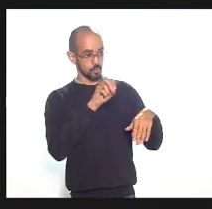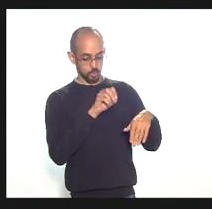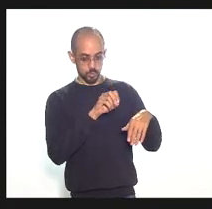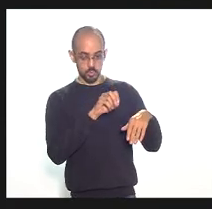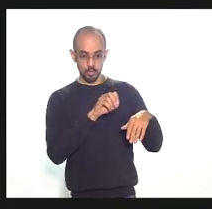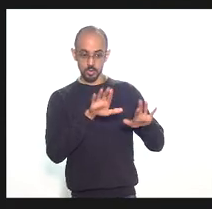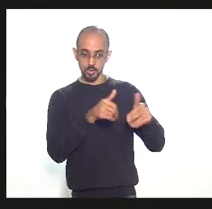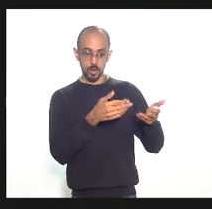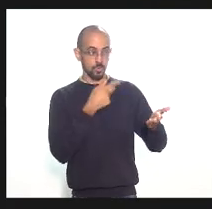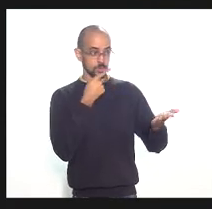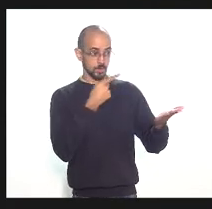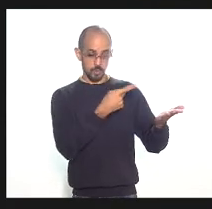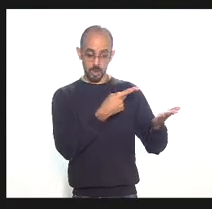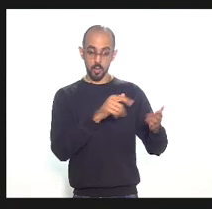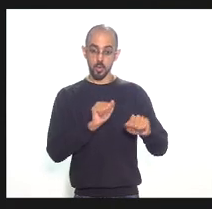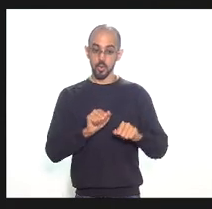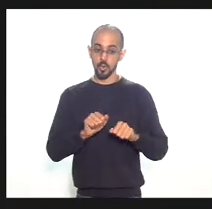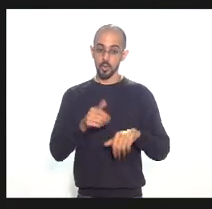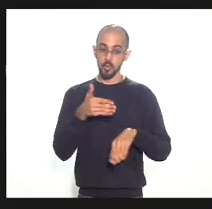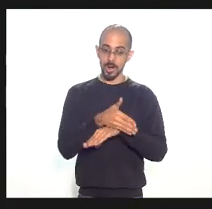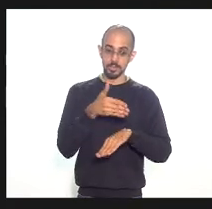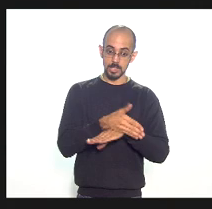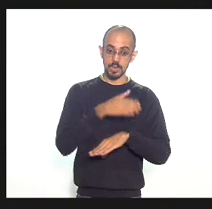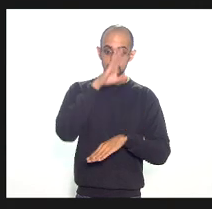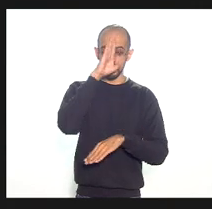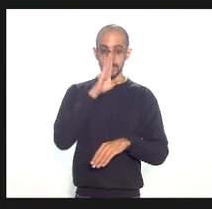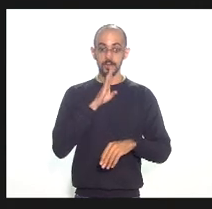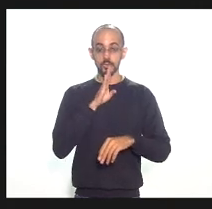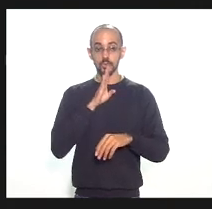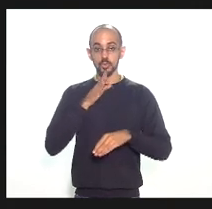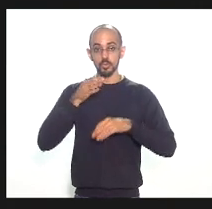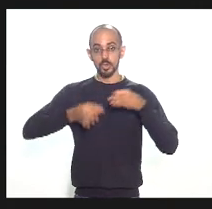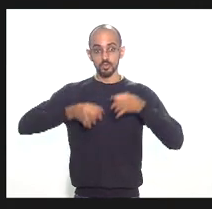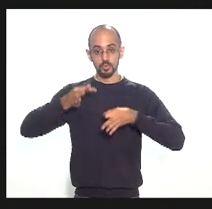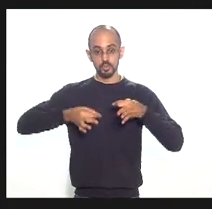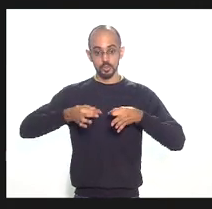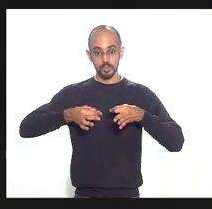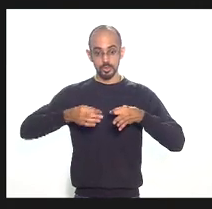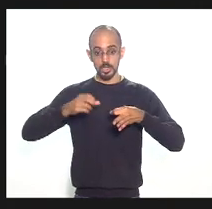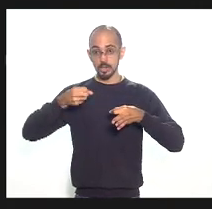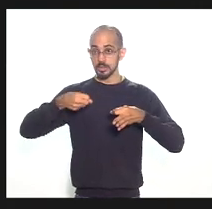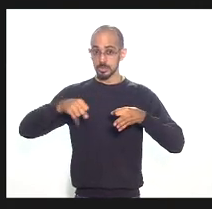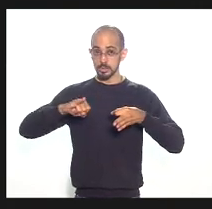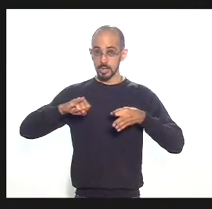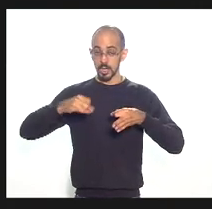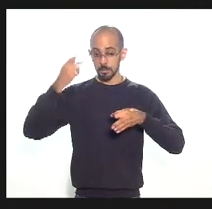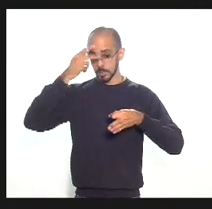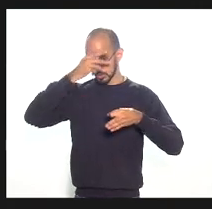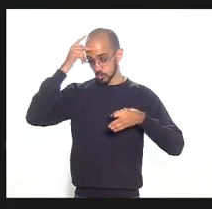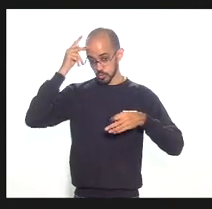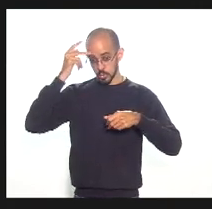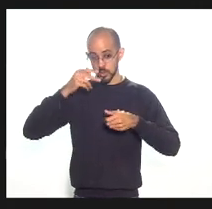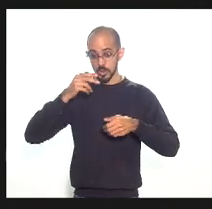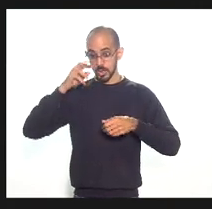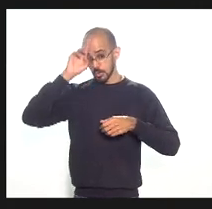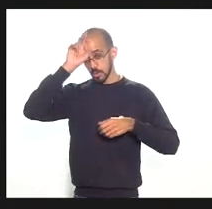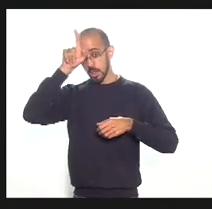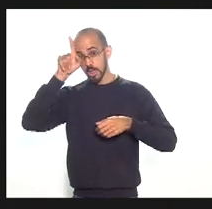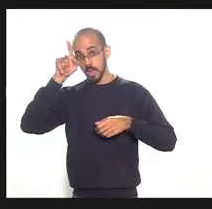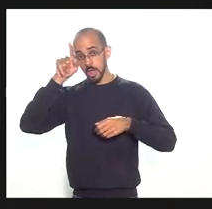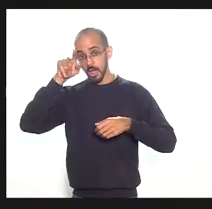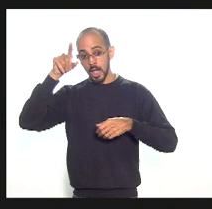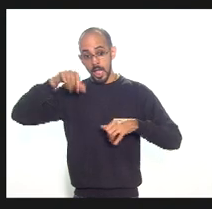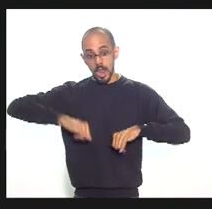Como você mesmo disse, o acesso gratuito à justiça, caso a parte entre de forma equivocada, ela já